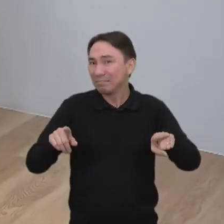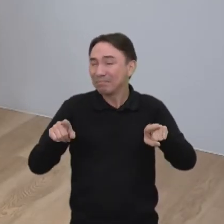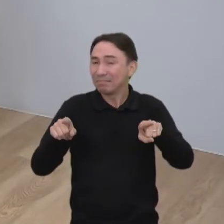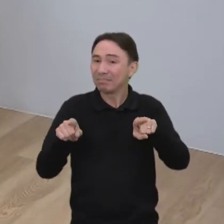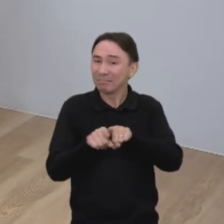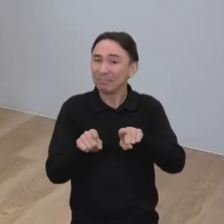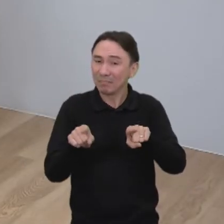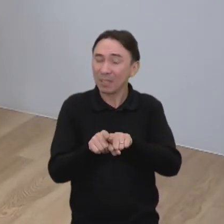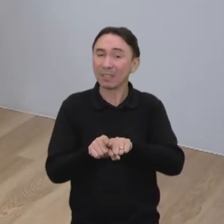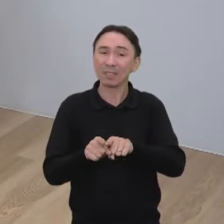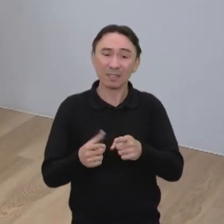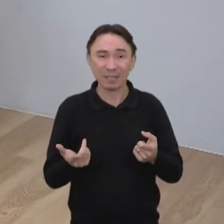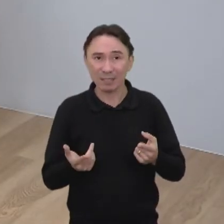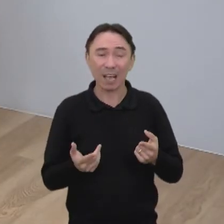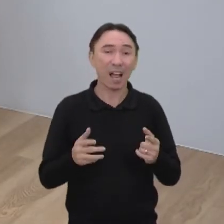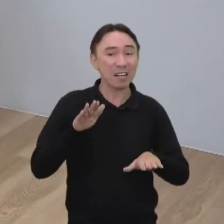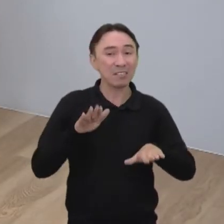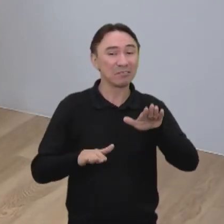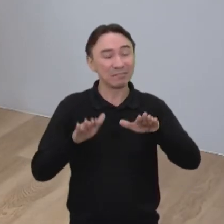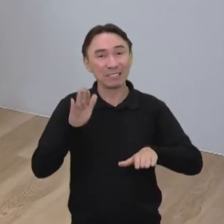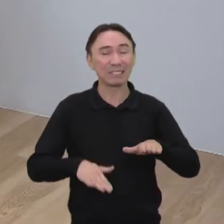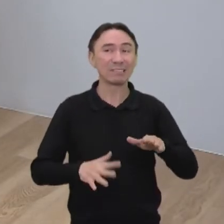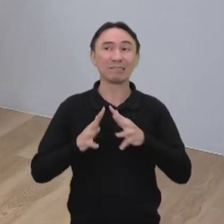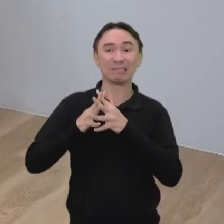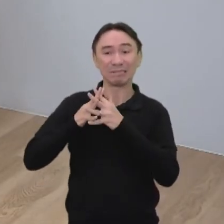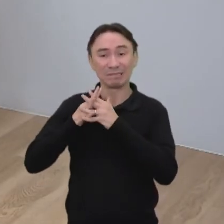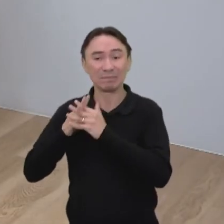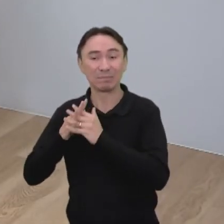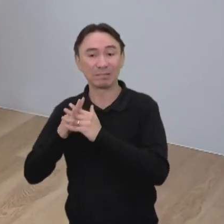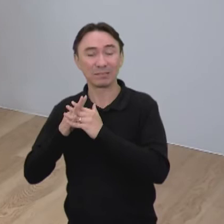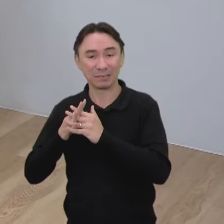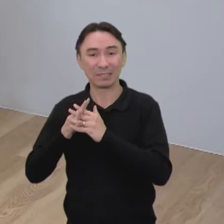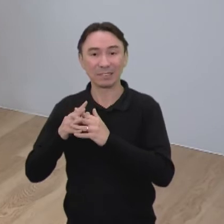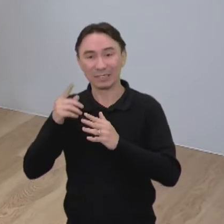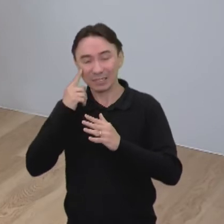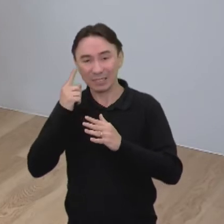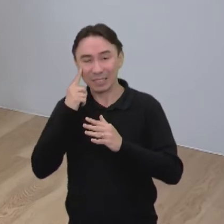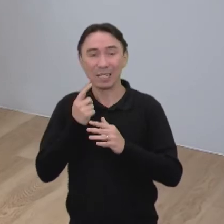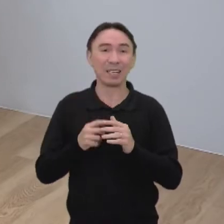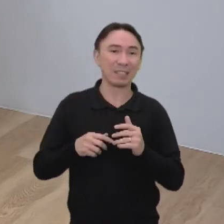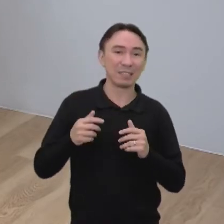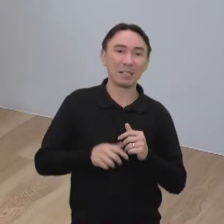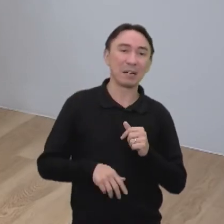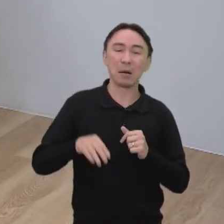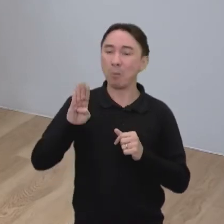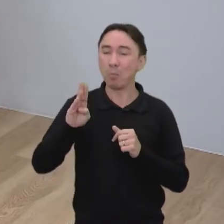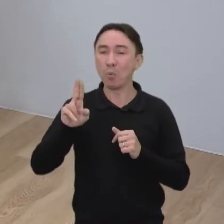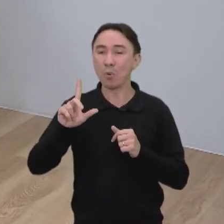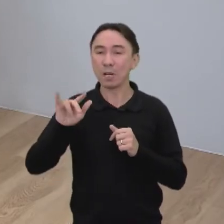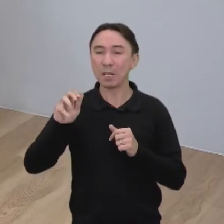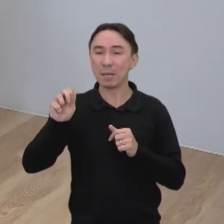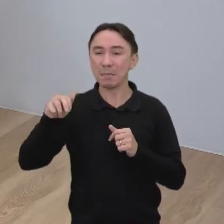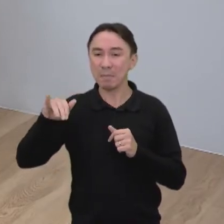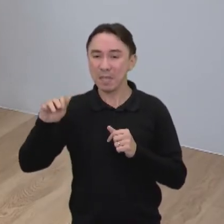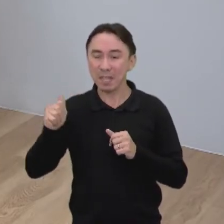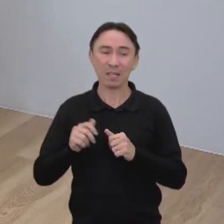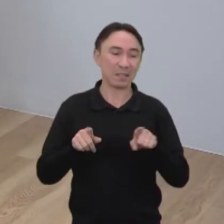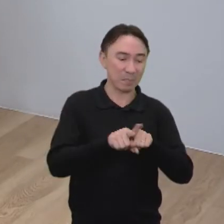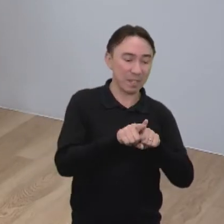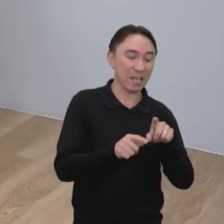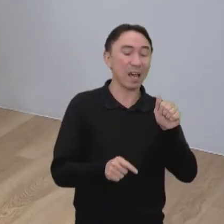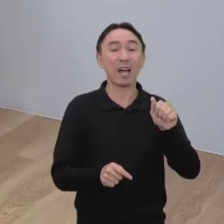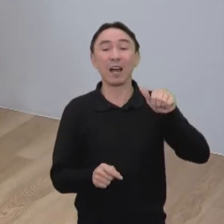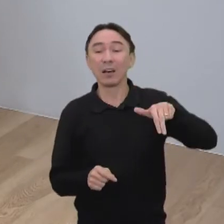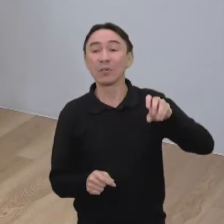pessoas acabarem confundindo a anorexia com a bulimia, né? Eu acho que é importante a gente fazer um pouco essa diferenciação,